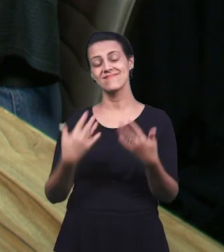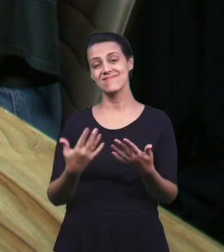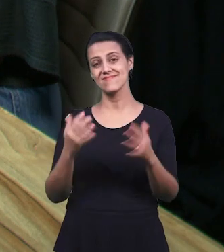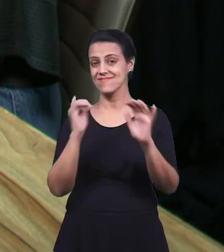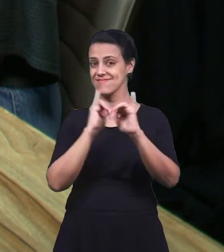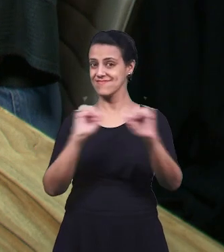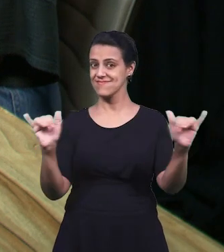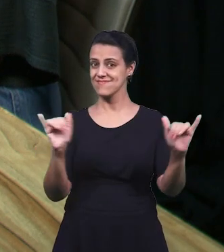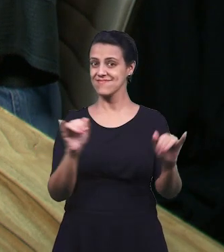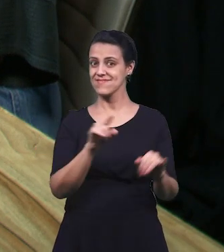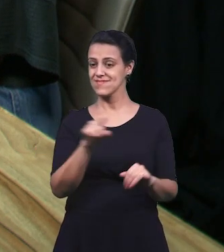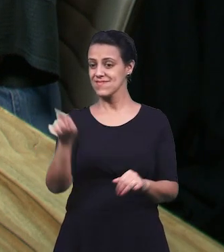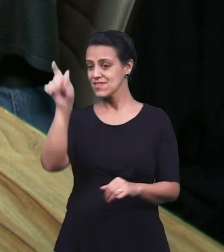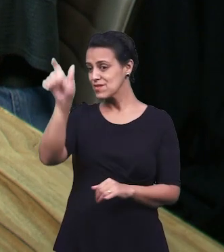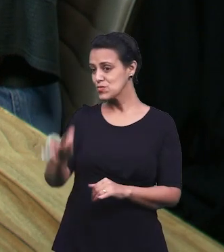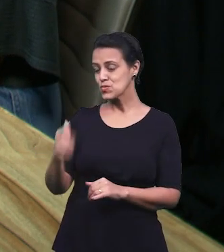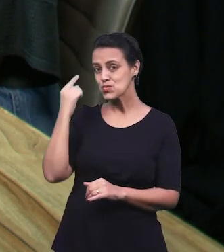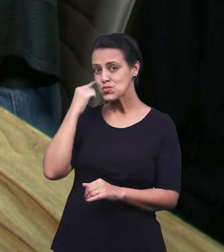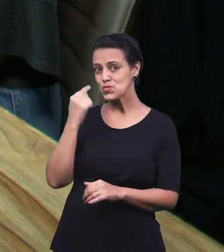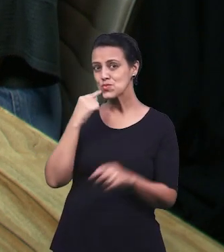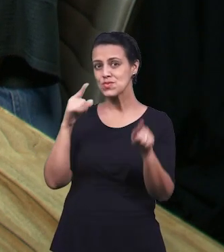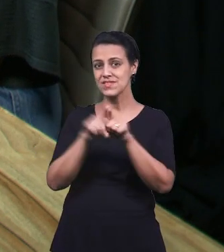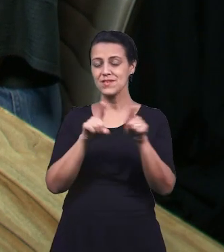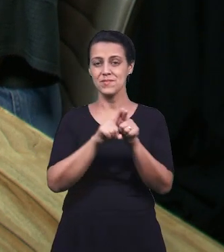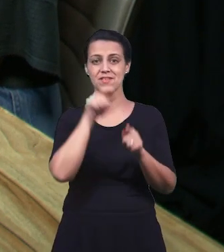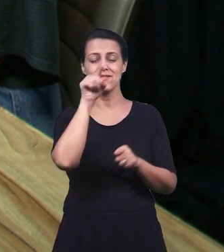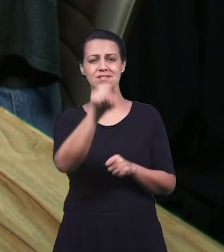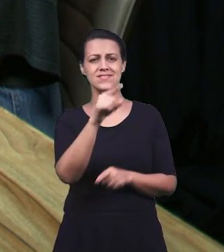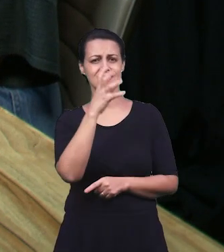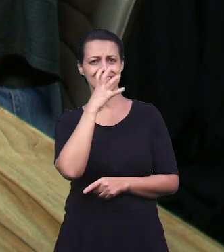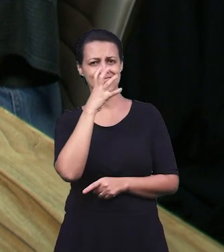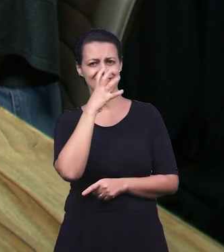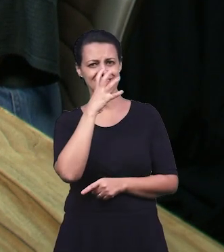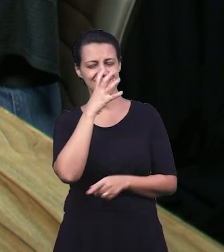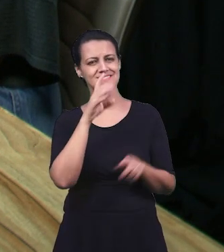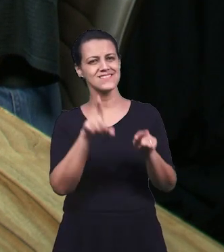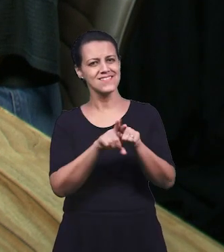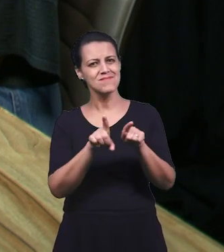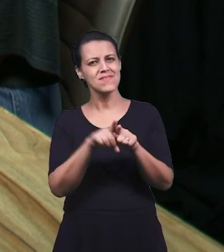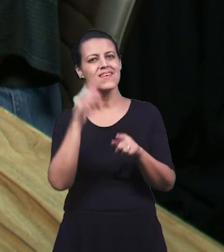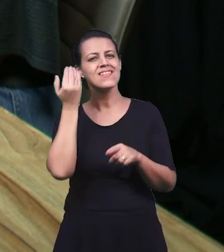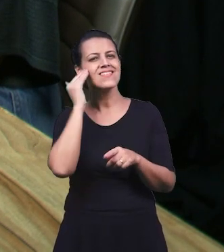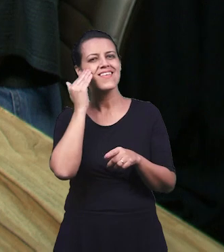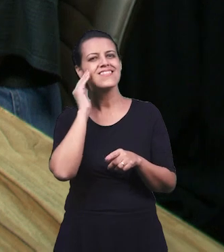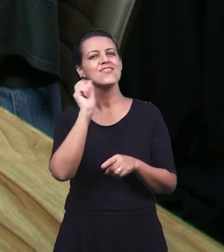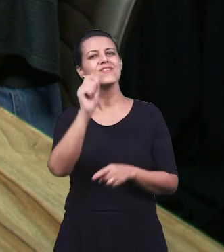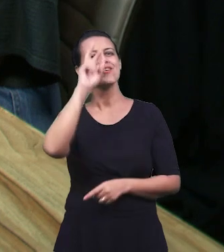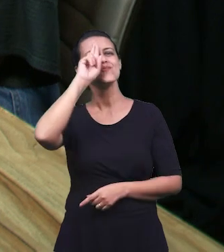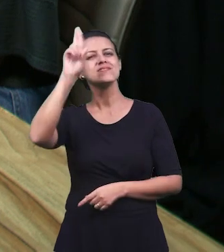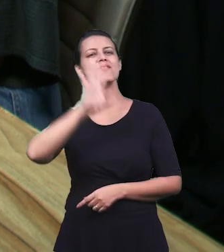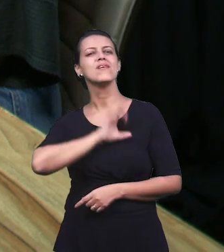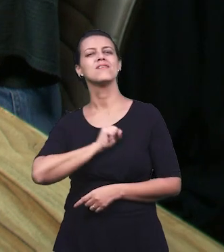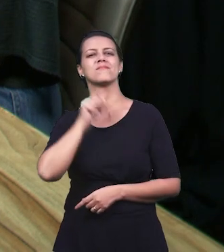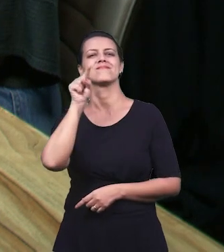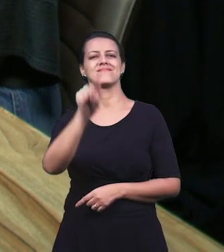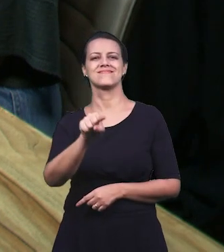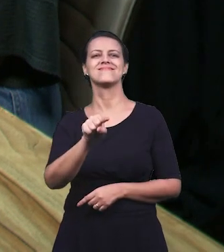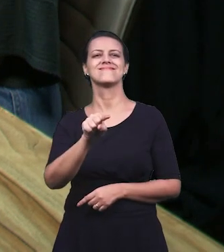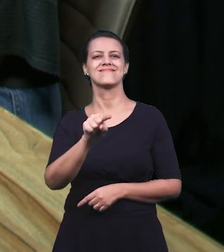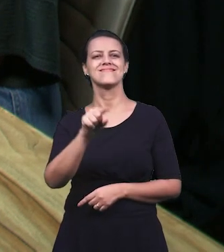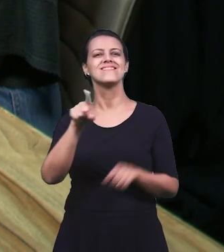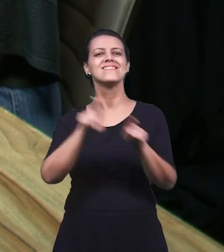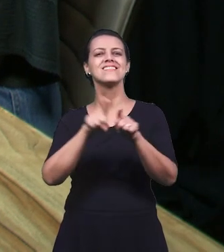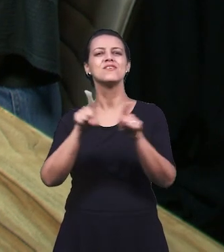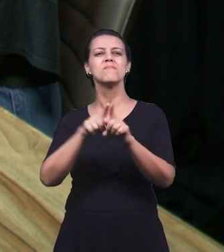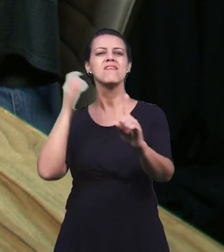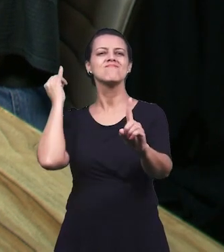surdos, para você que é surdo que está nos assistindo, entender claramente que o Senhor, ele ama a sua vida e também ele fala a